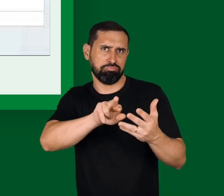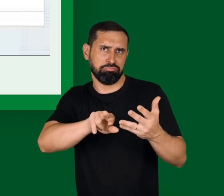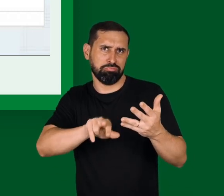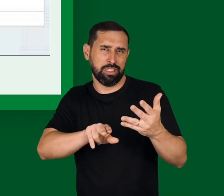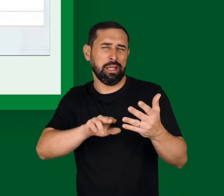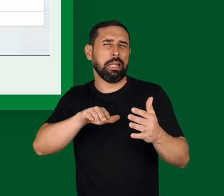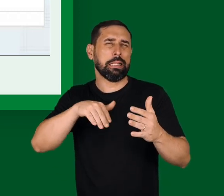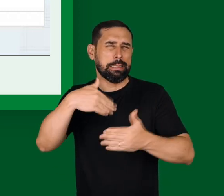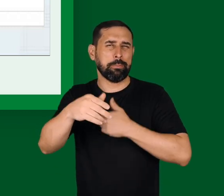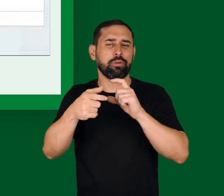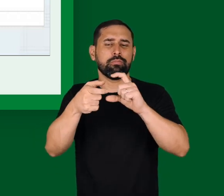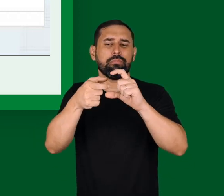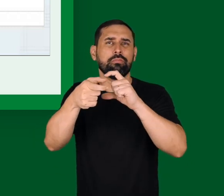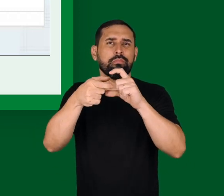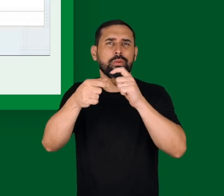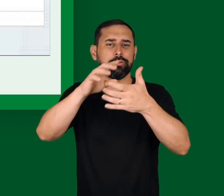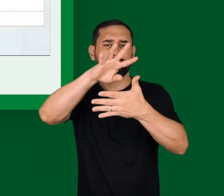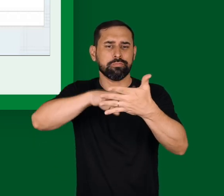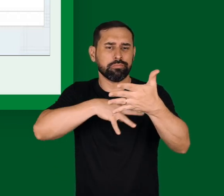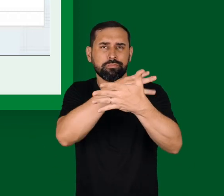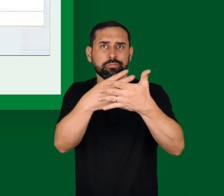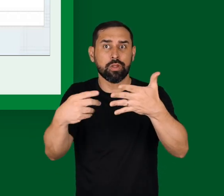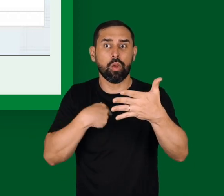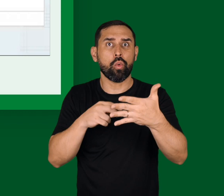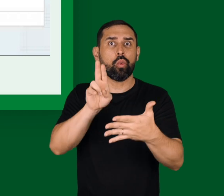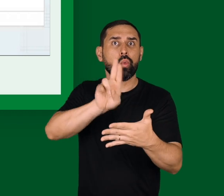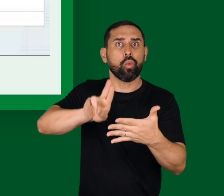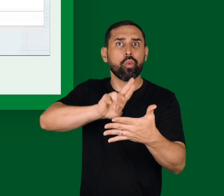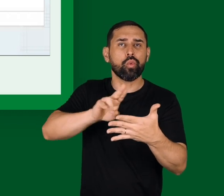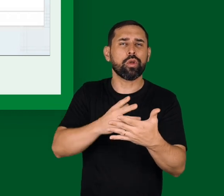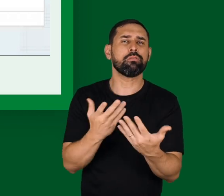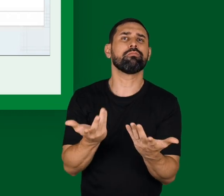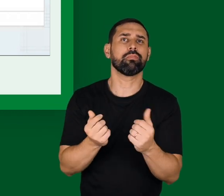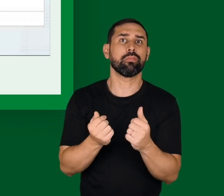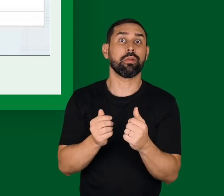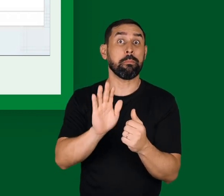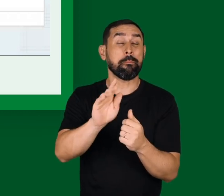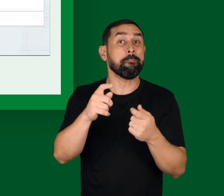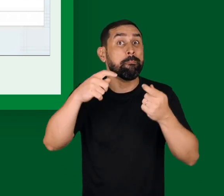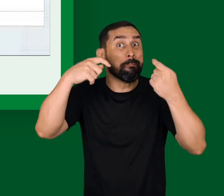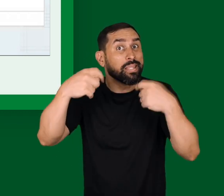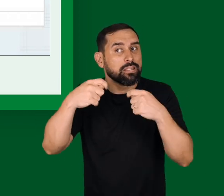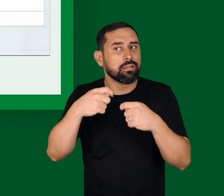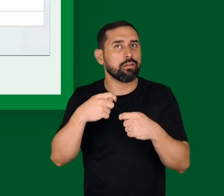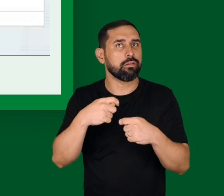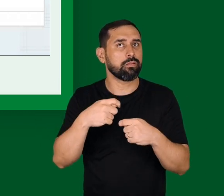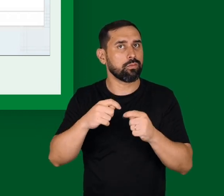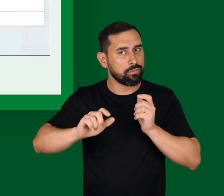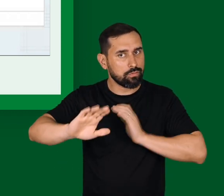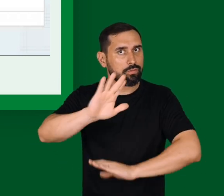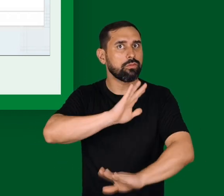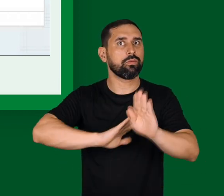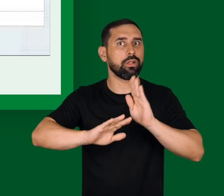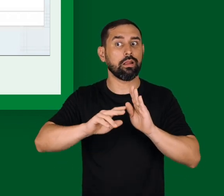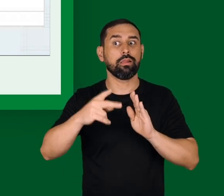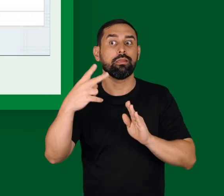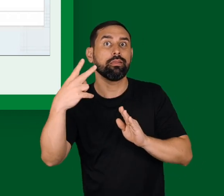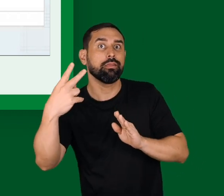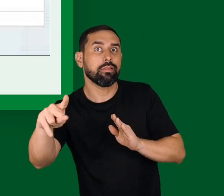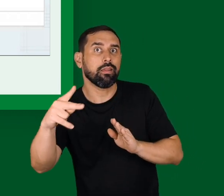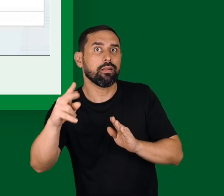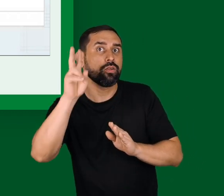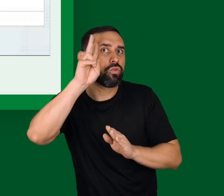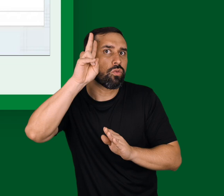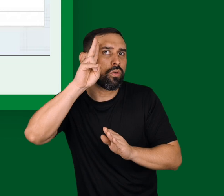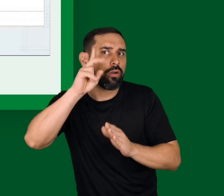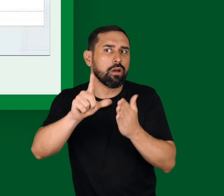então eu vou mostrar uma tabelinha de propostas de drogas, mas elas têm que estar vocês têm que estar atentos para a